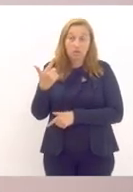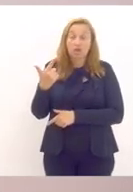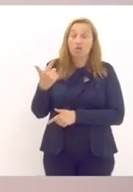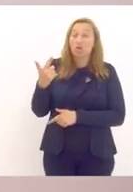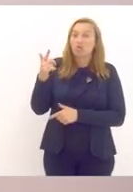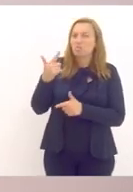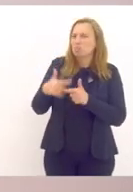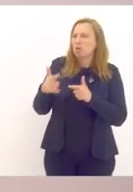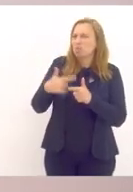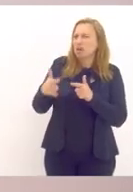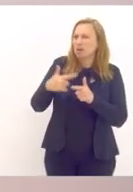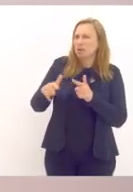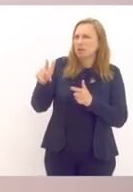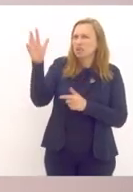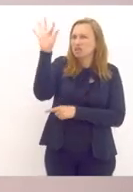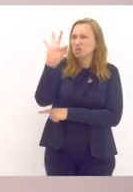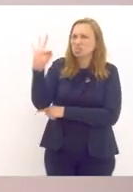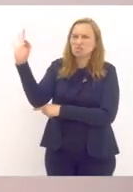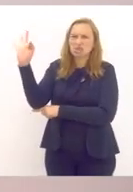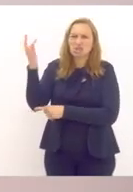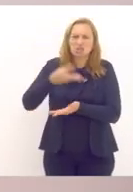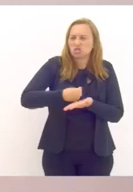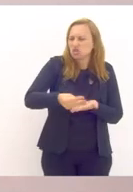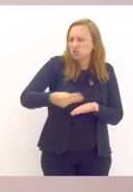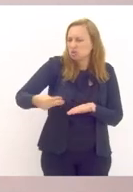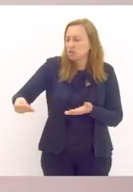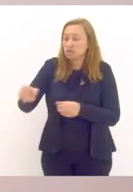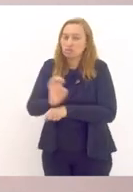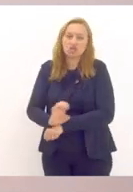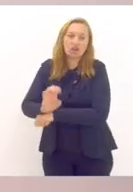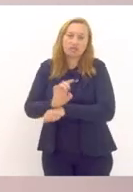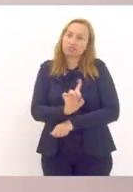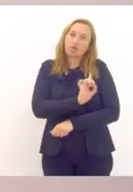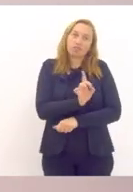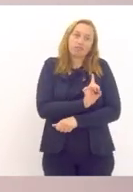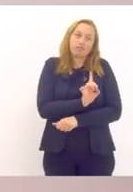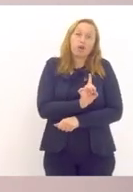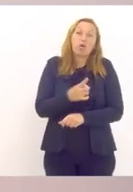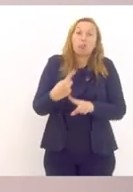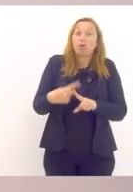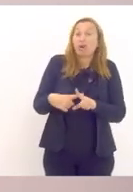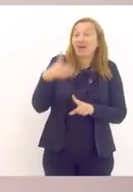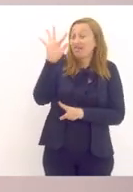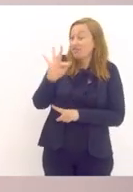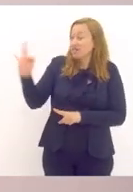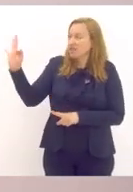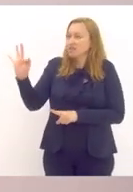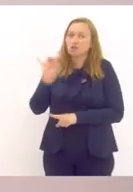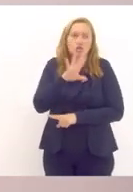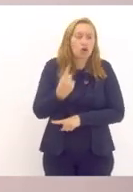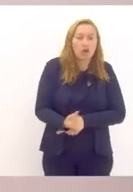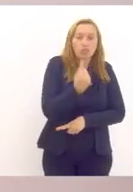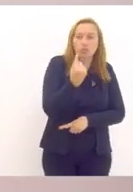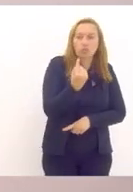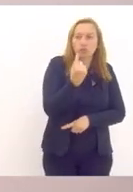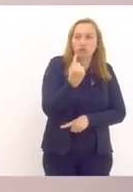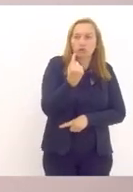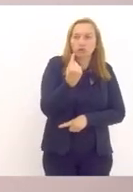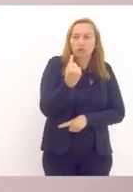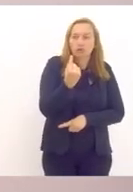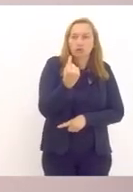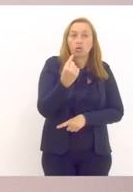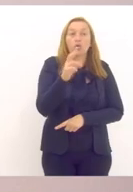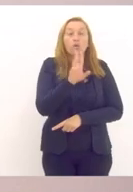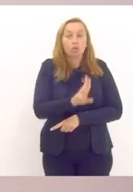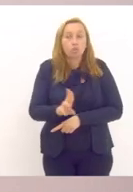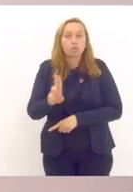Senhores, não funciona. Porque o barco da federação é um só. Está a União, os estados e os municípios. Imagina